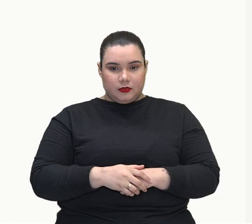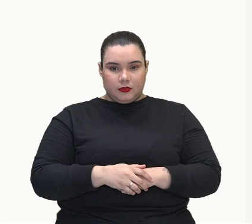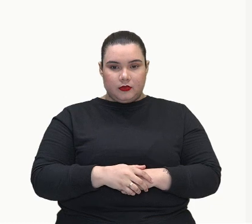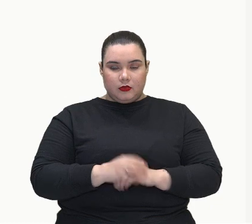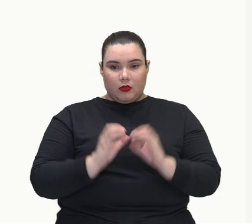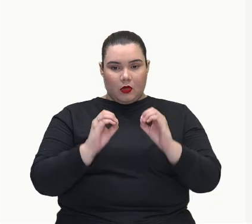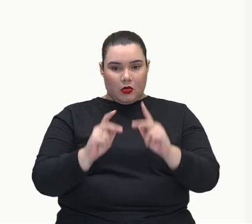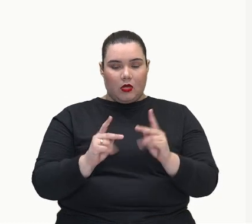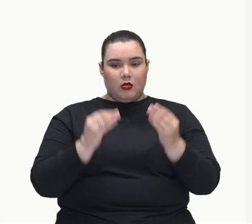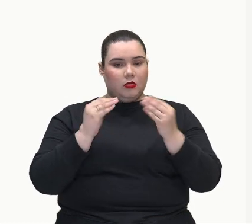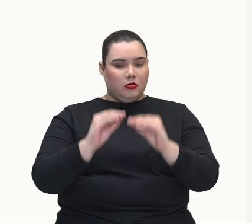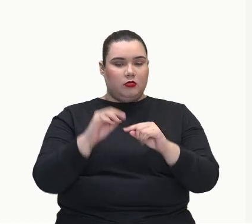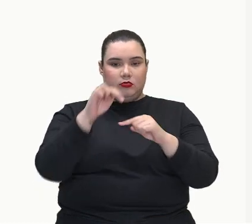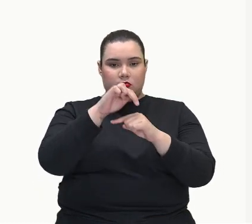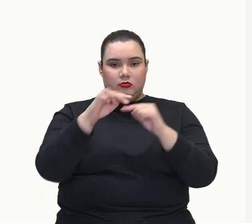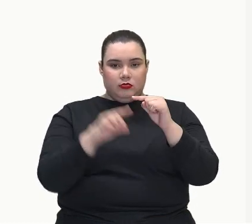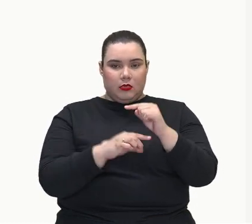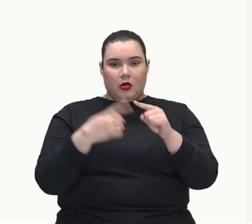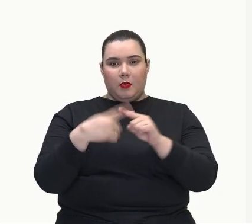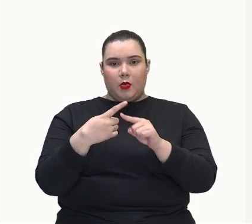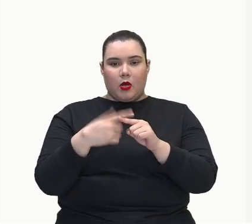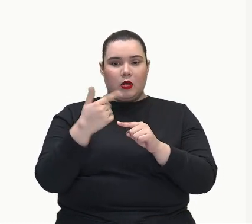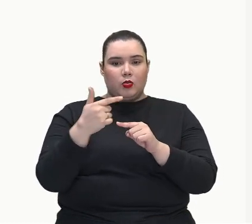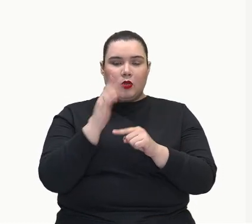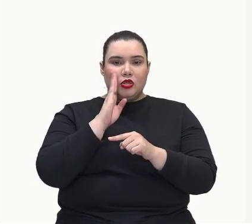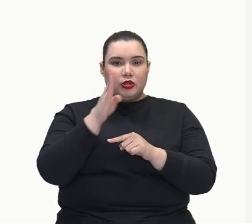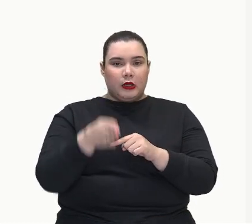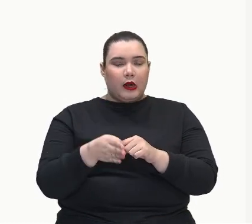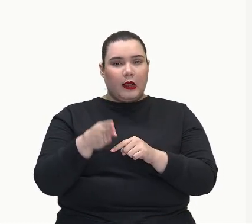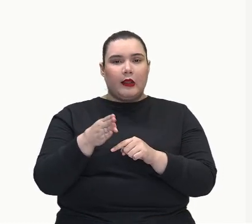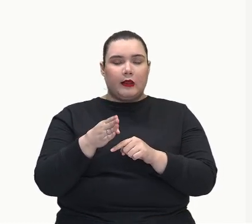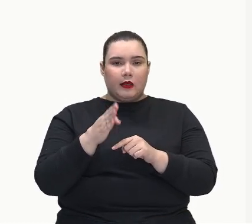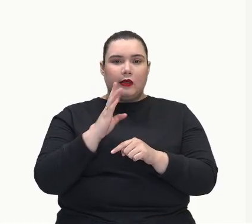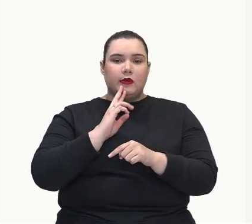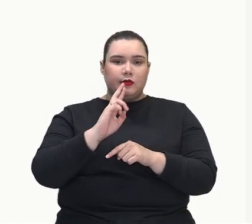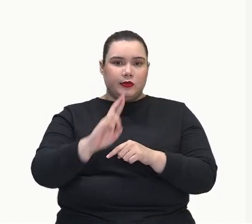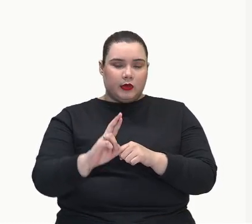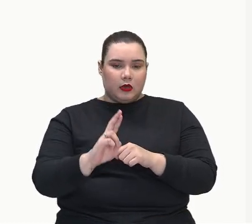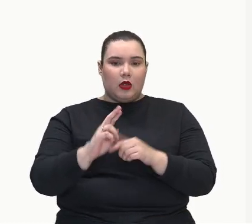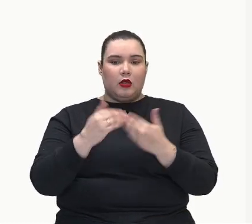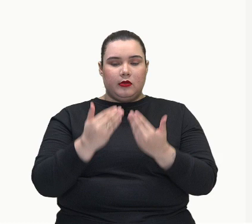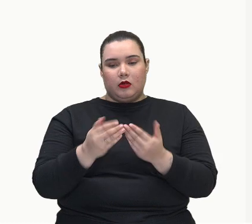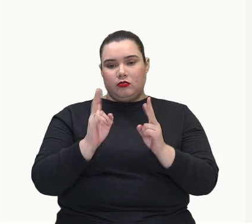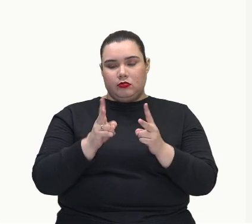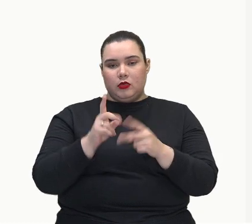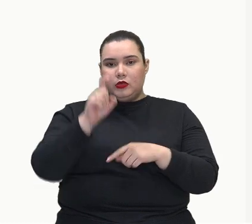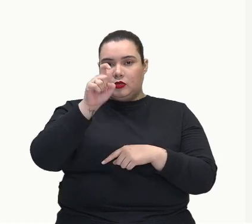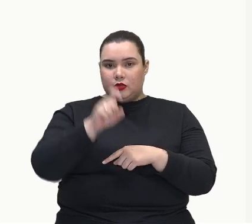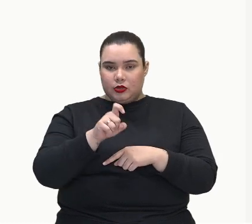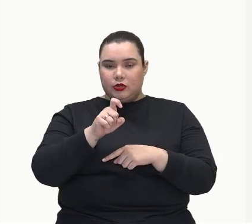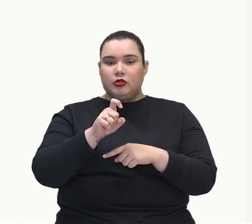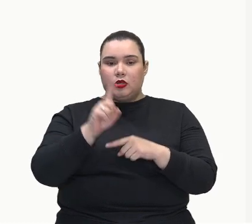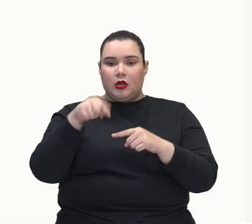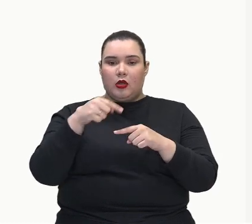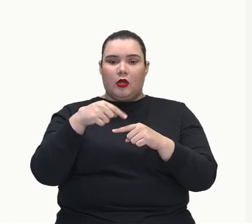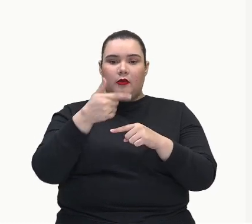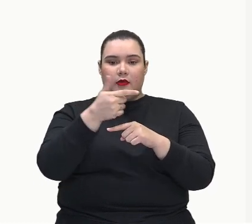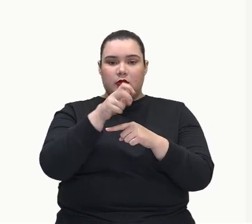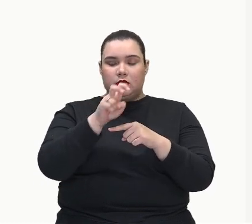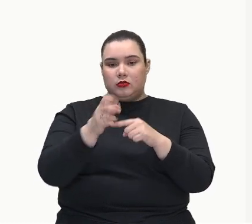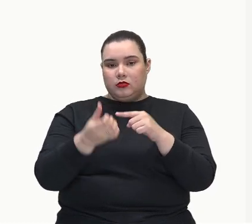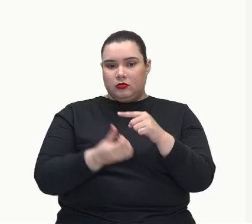de fração, porque esse valor não é exato, então vai ficar dessa forma mesmo o valor de x. E era tudo que a